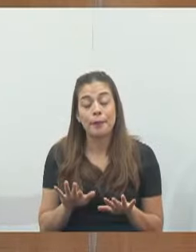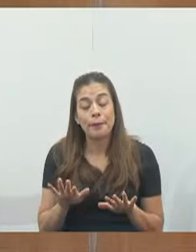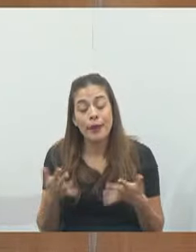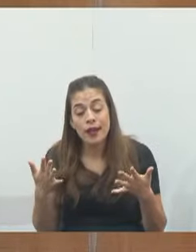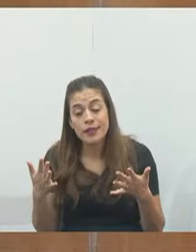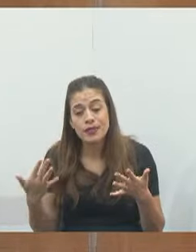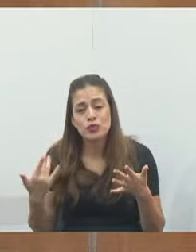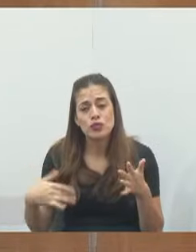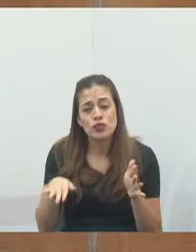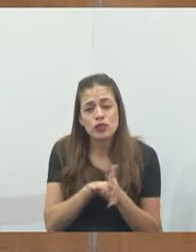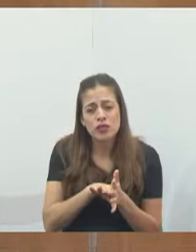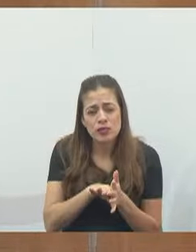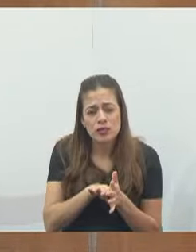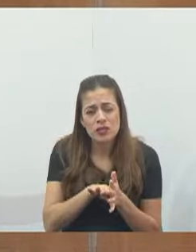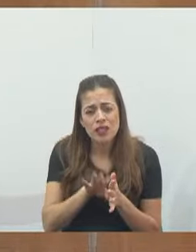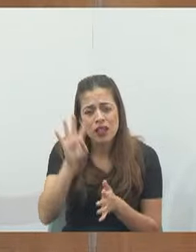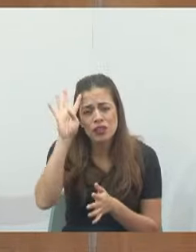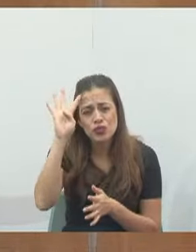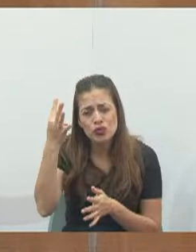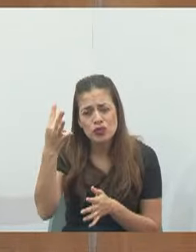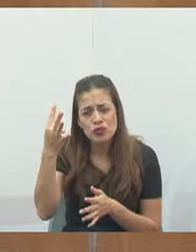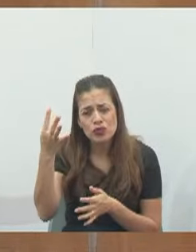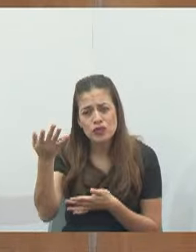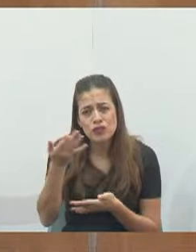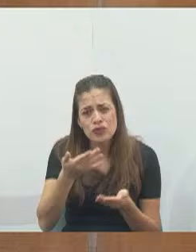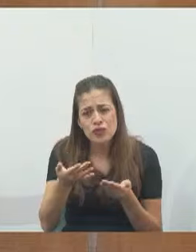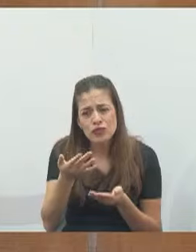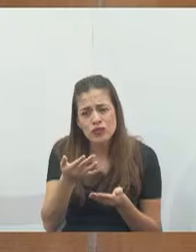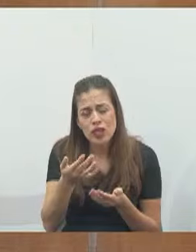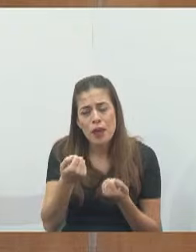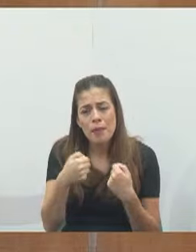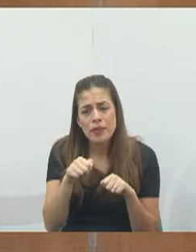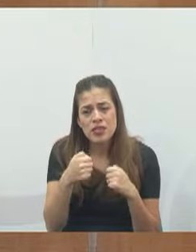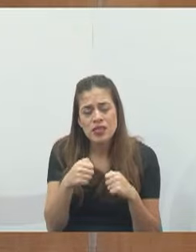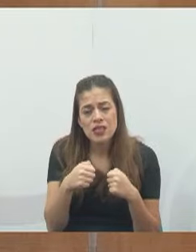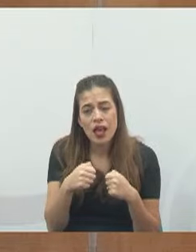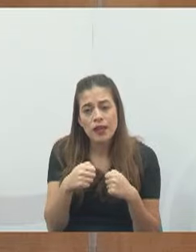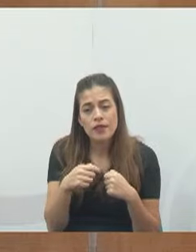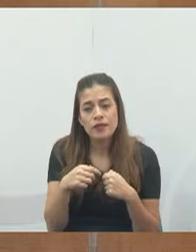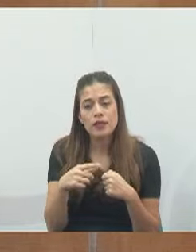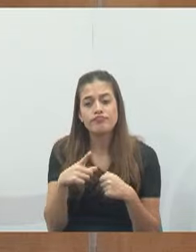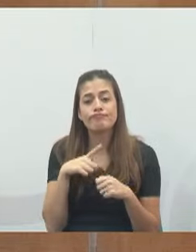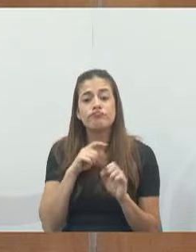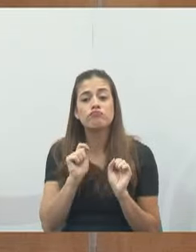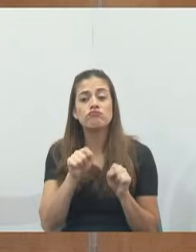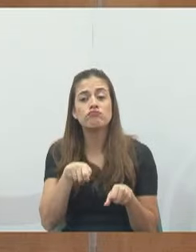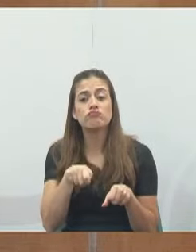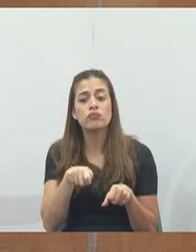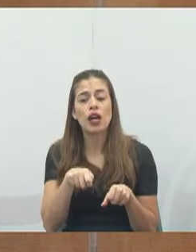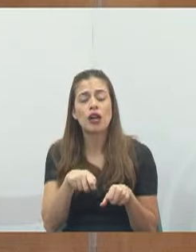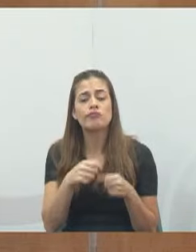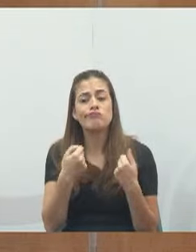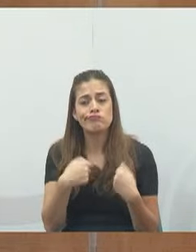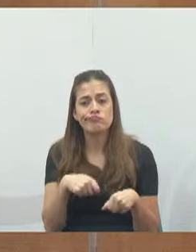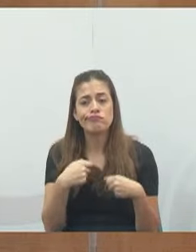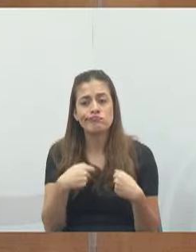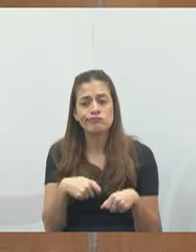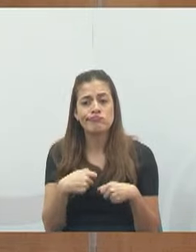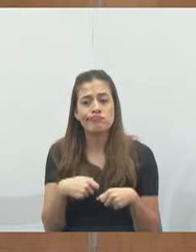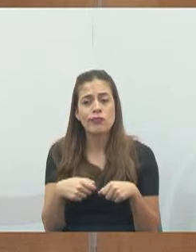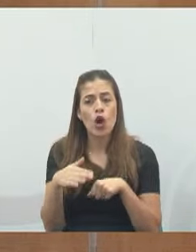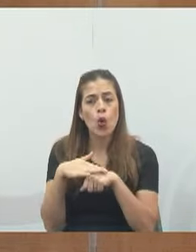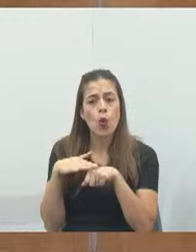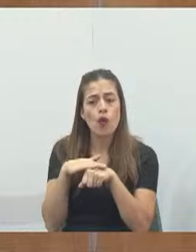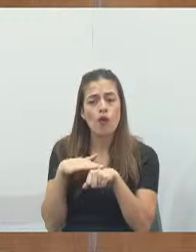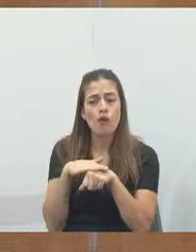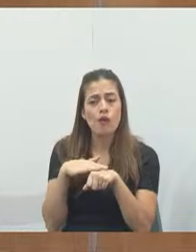para resolver uma situação que envolvia a necessidade e a possibilidade e a necessidade de